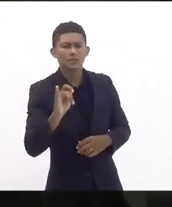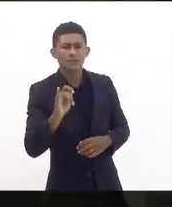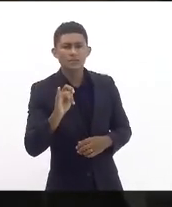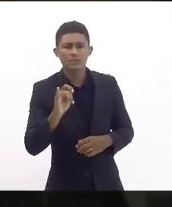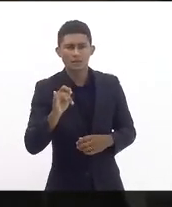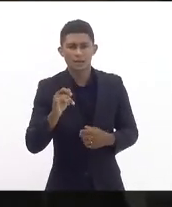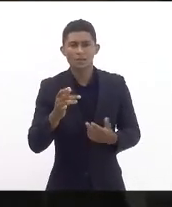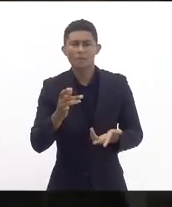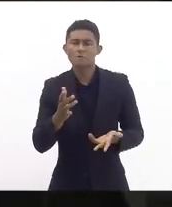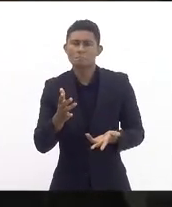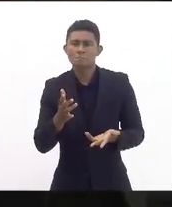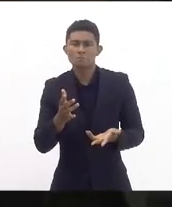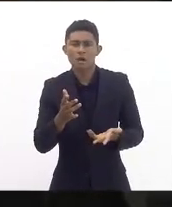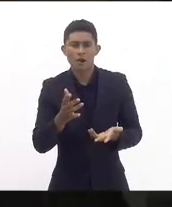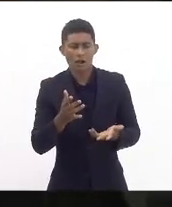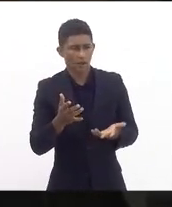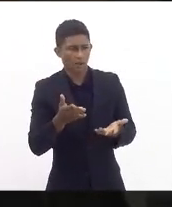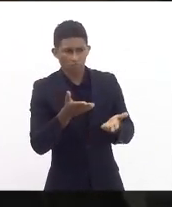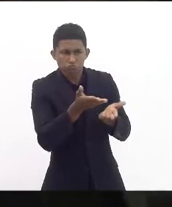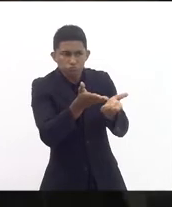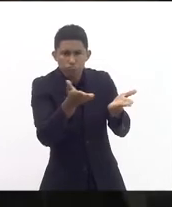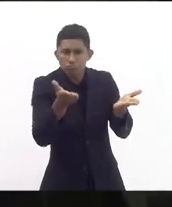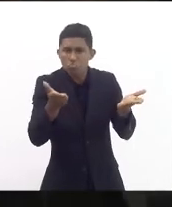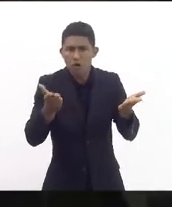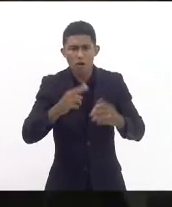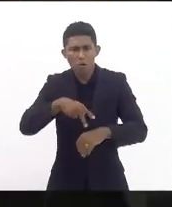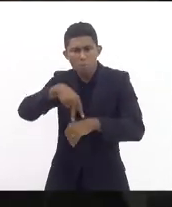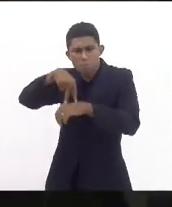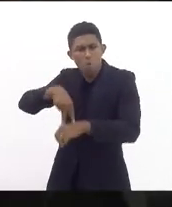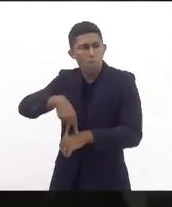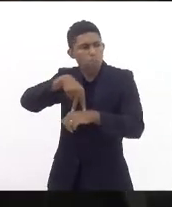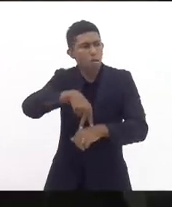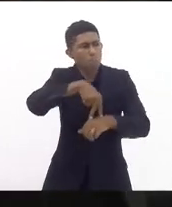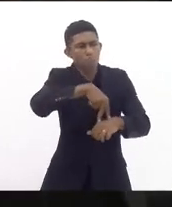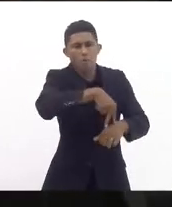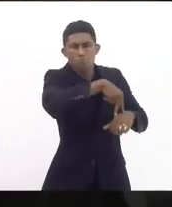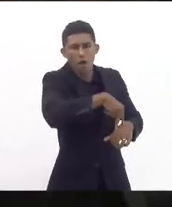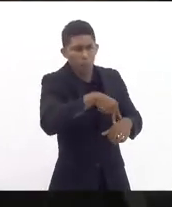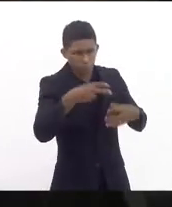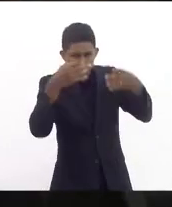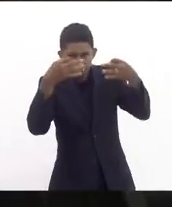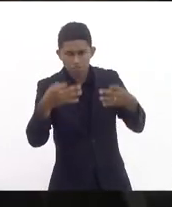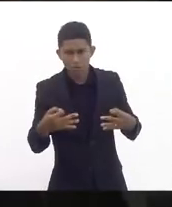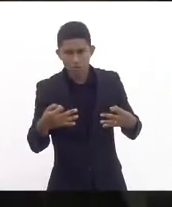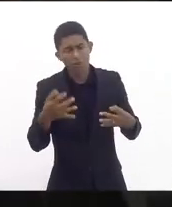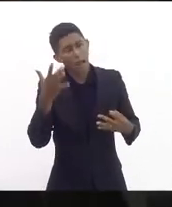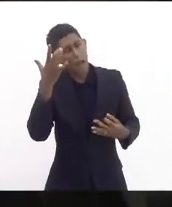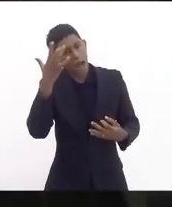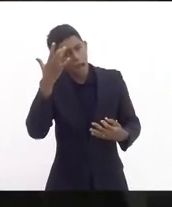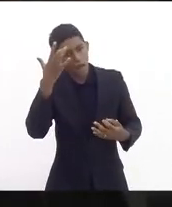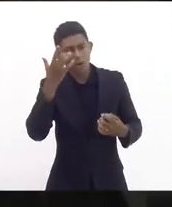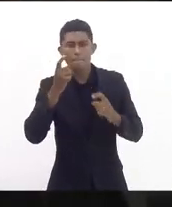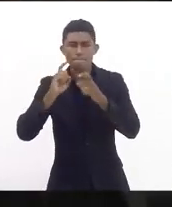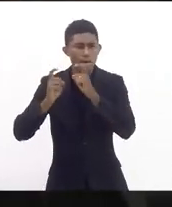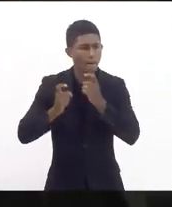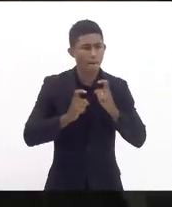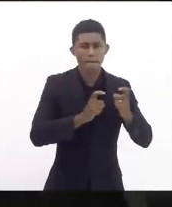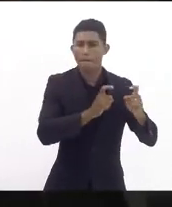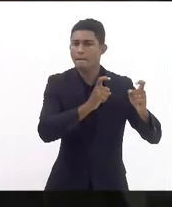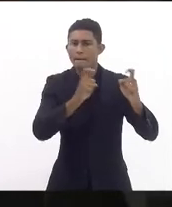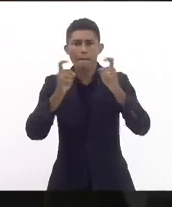ocorresse com a intensidade de vida talvez essa mesa de negociação já tivesse